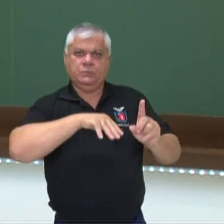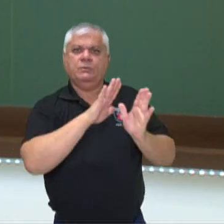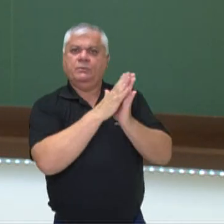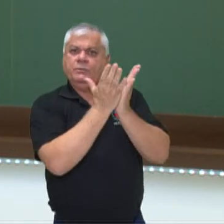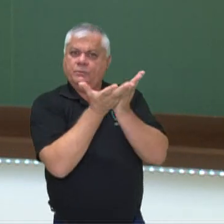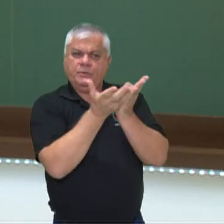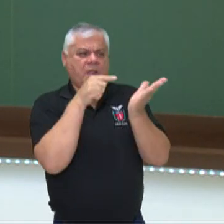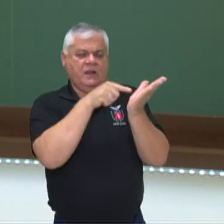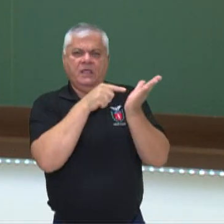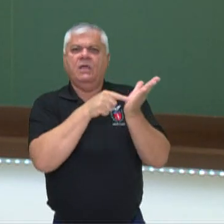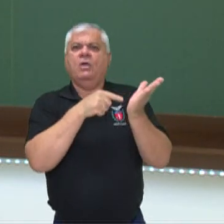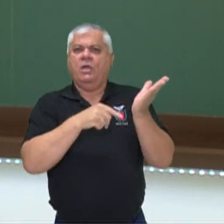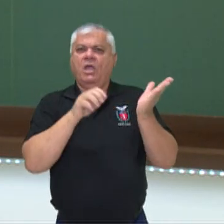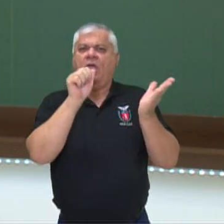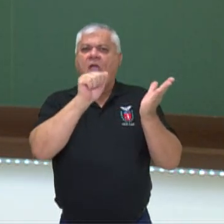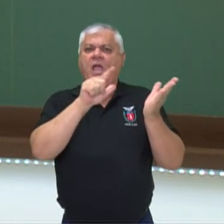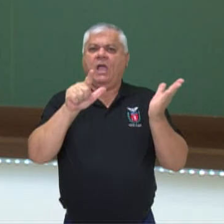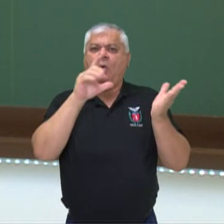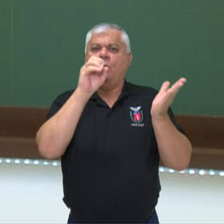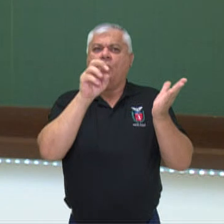pelo Corão.